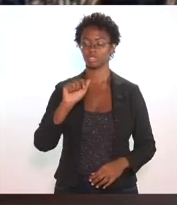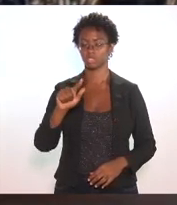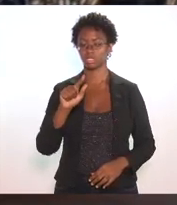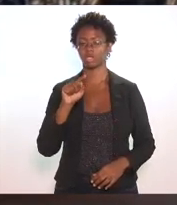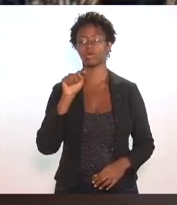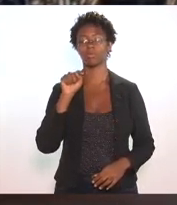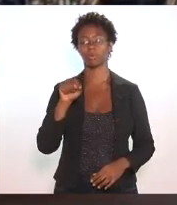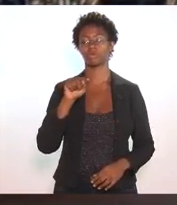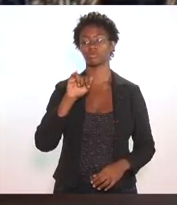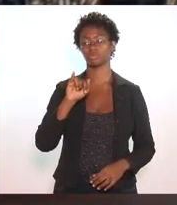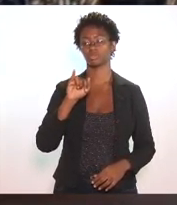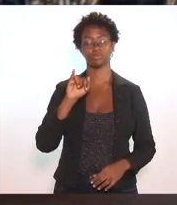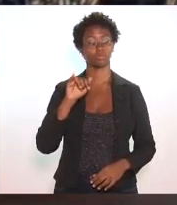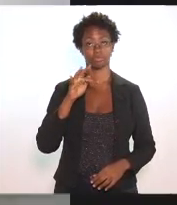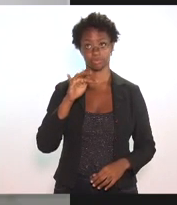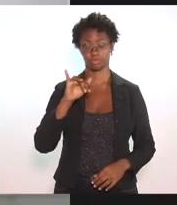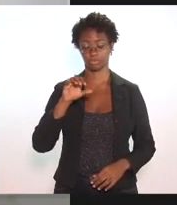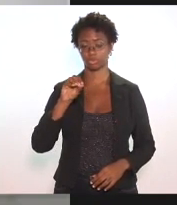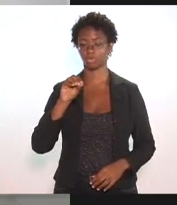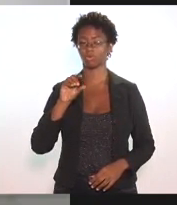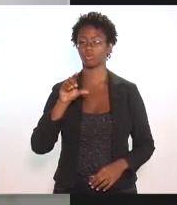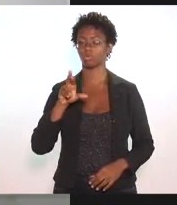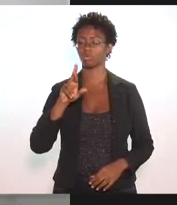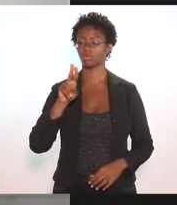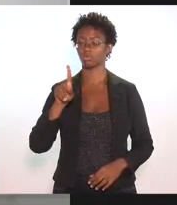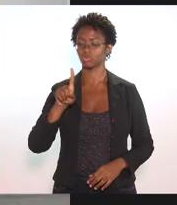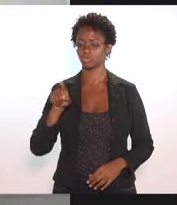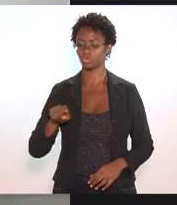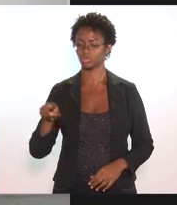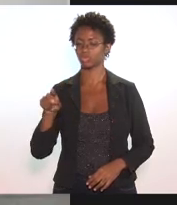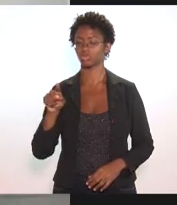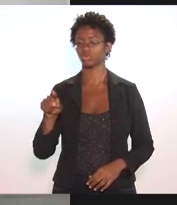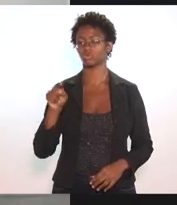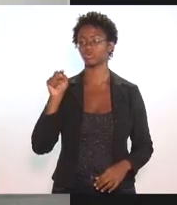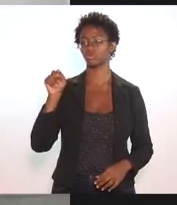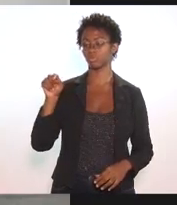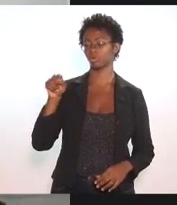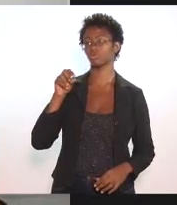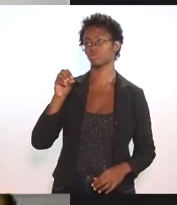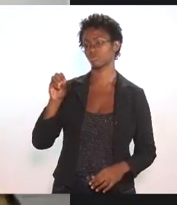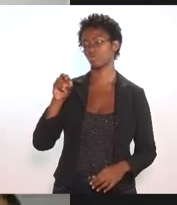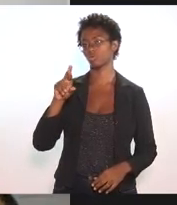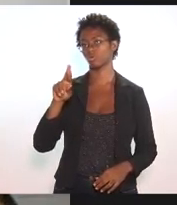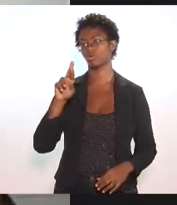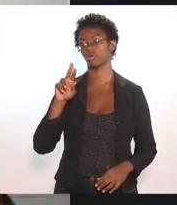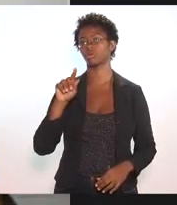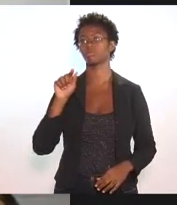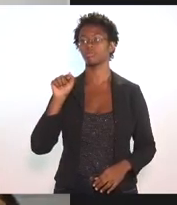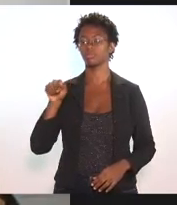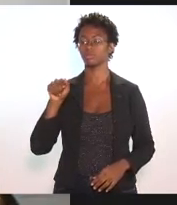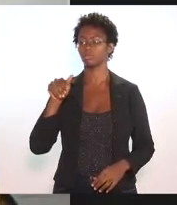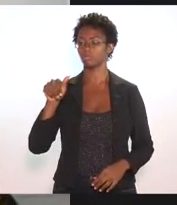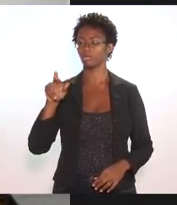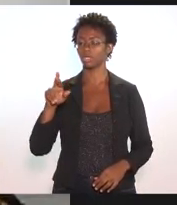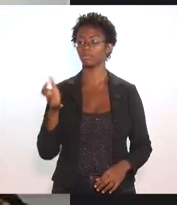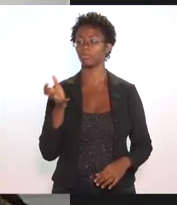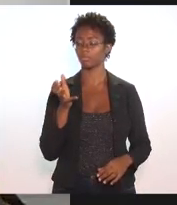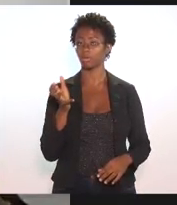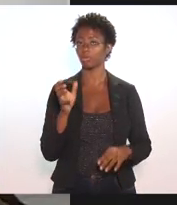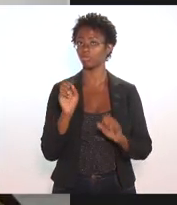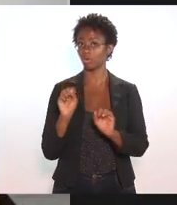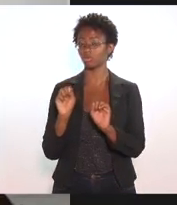aqui. Perfeito, deputado Knoploch. Importante o senhor também, se puder, já copiar o link e